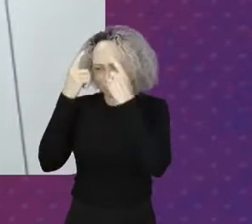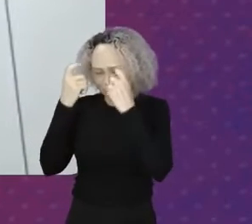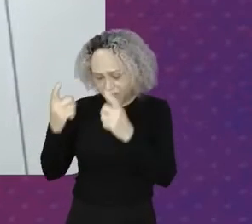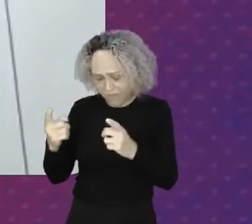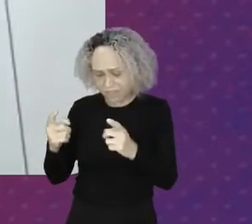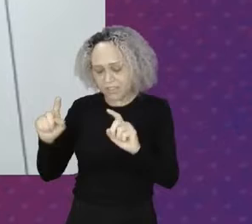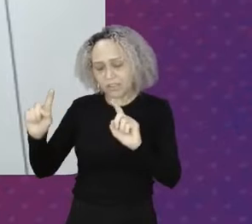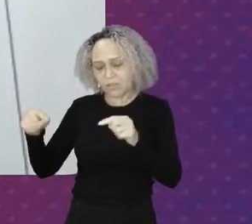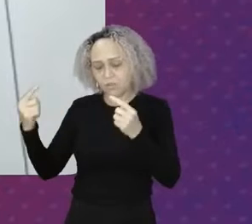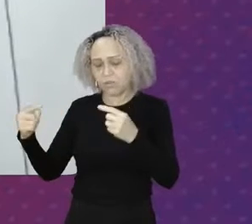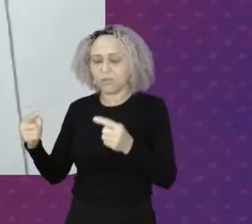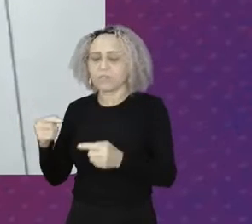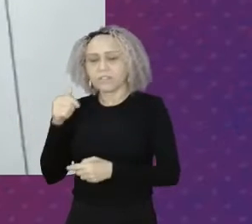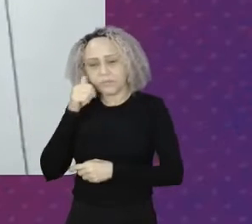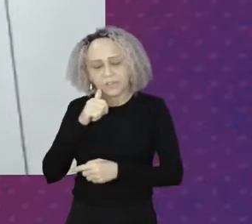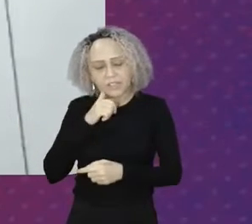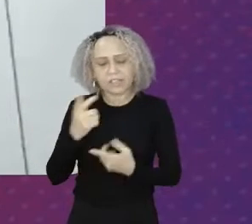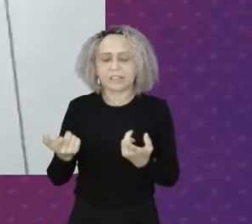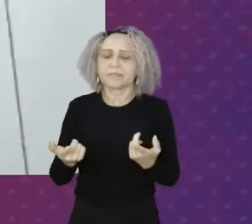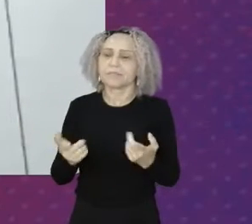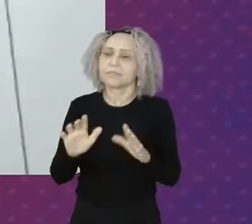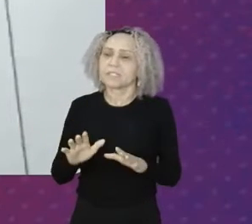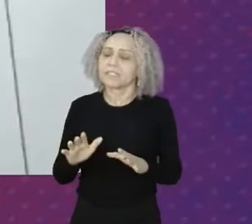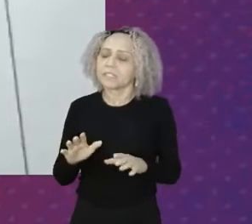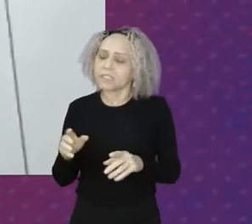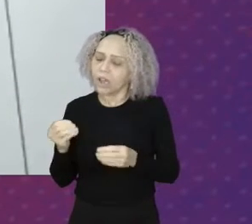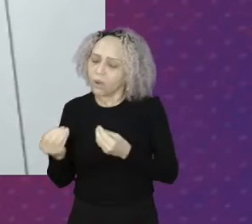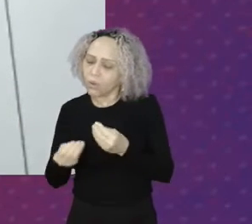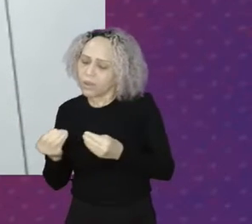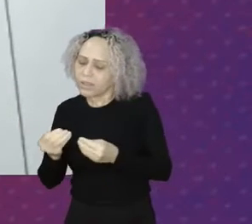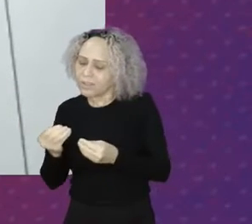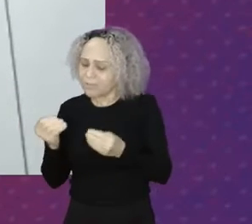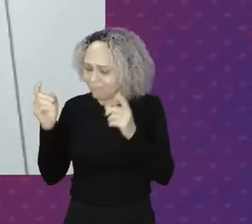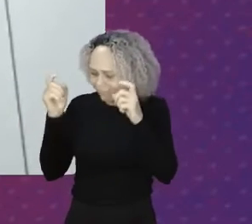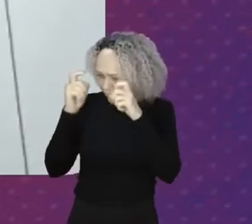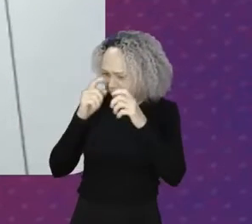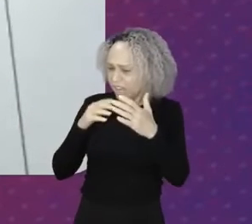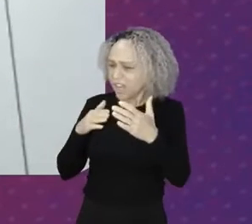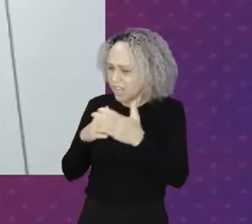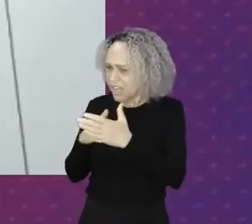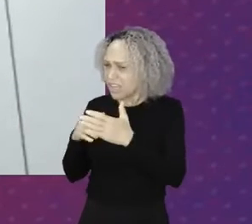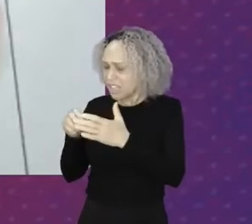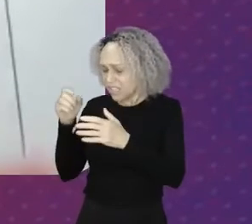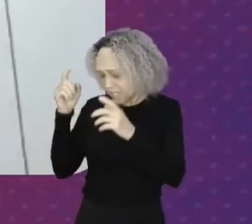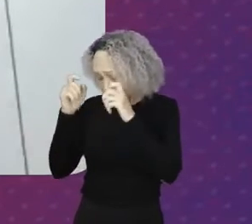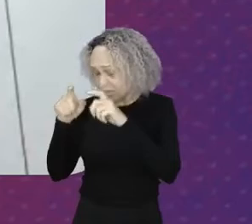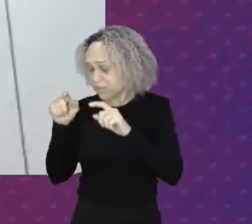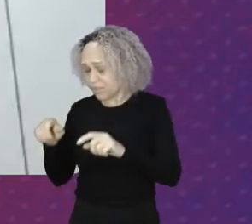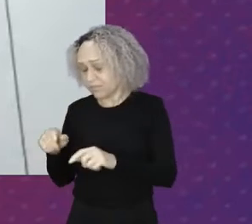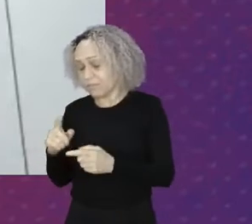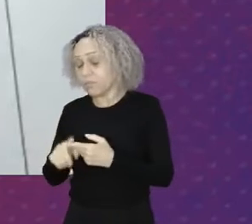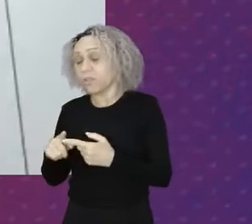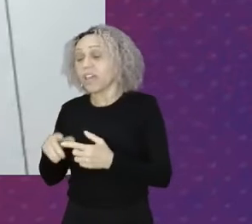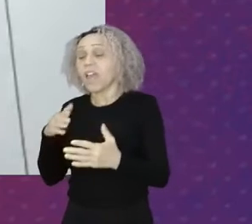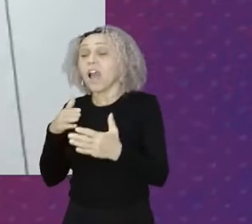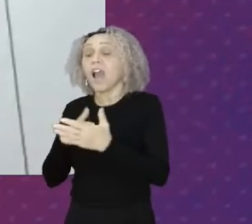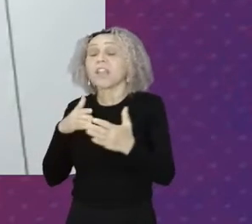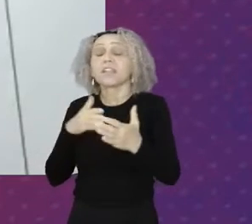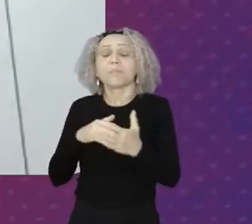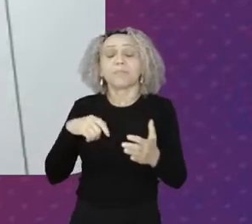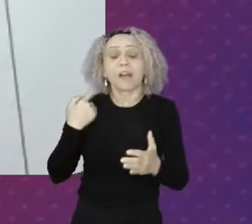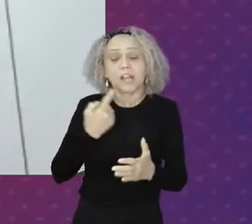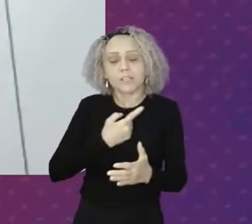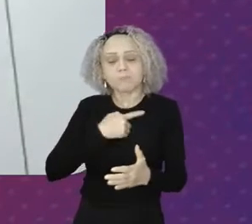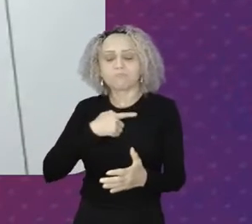da ocupação dos espaços estratégicos de poder e decisão, que a gente sabe que são direitos nosso, né?